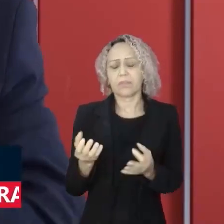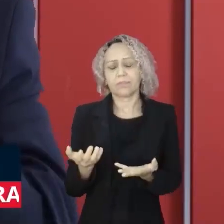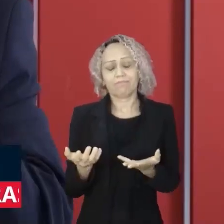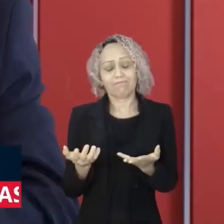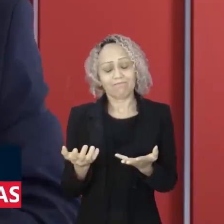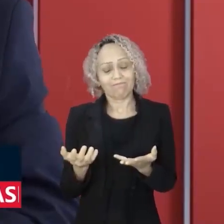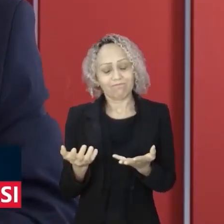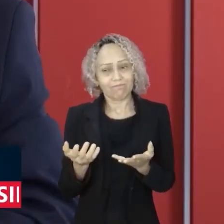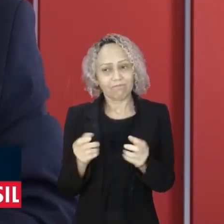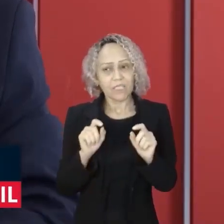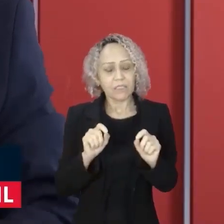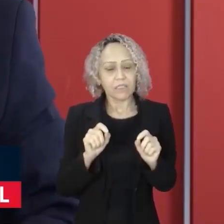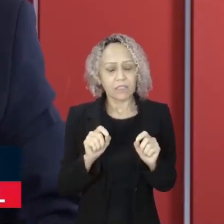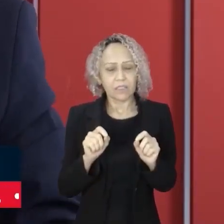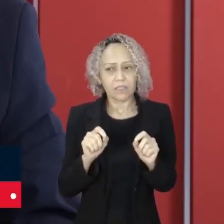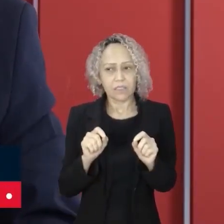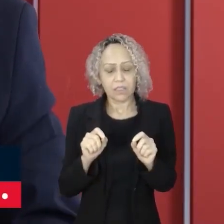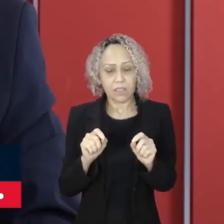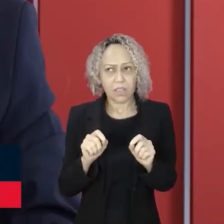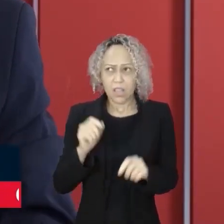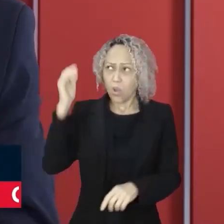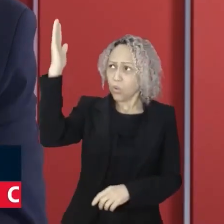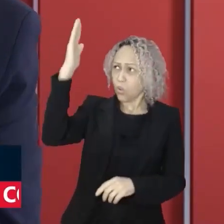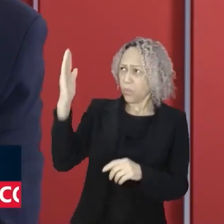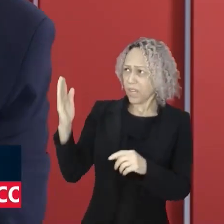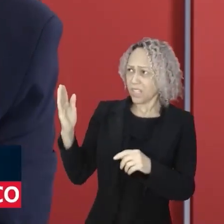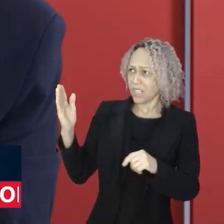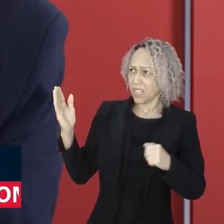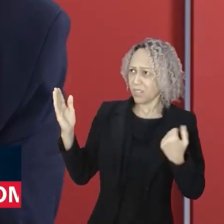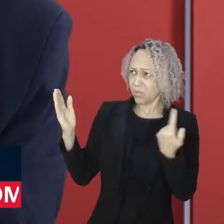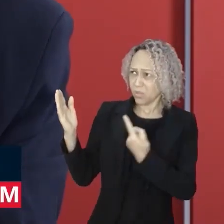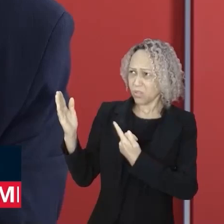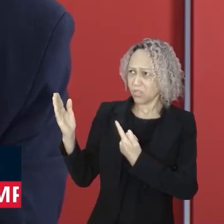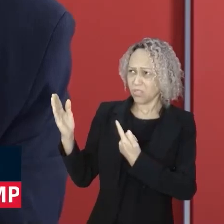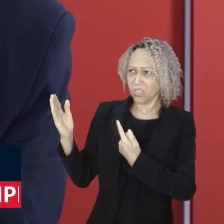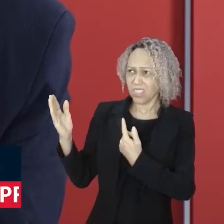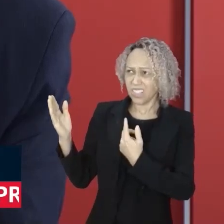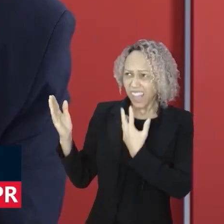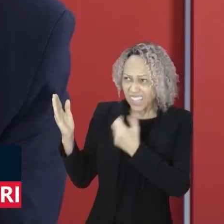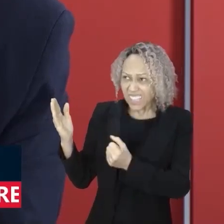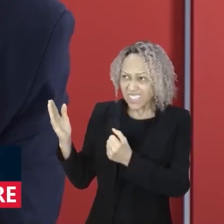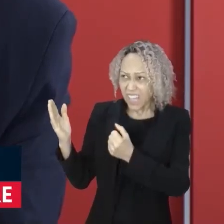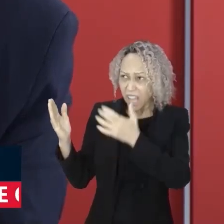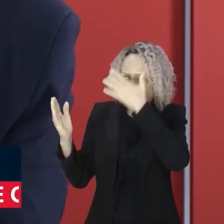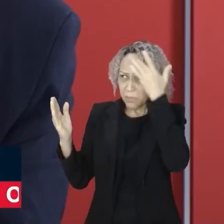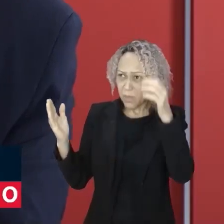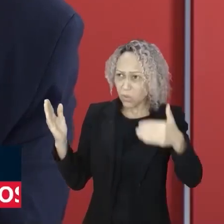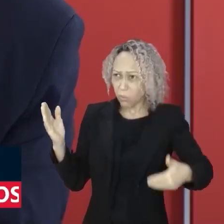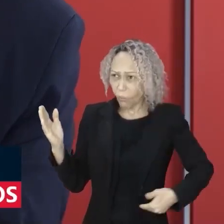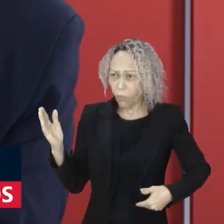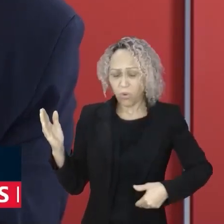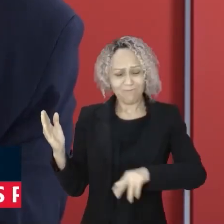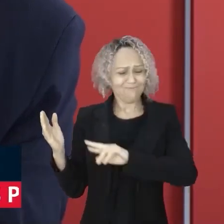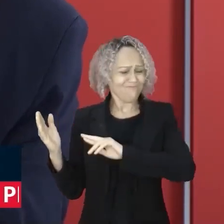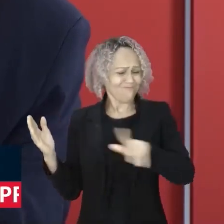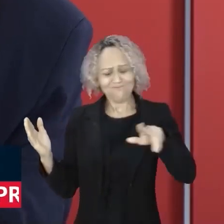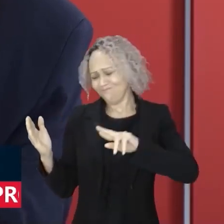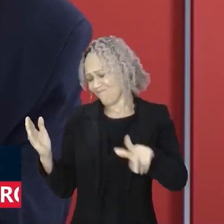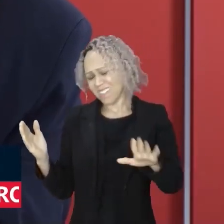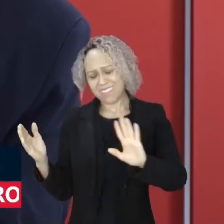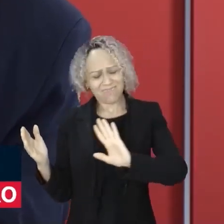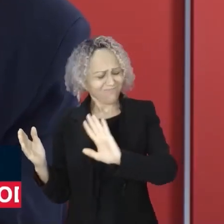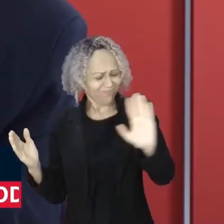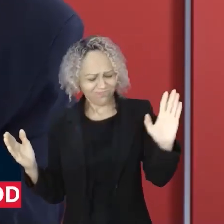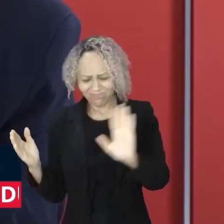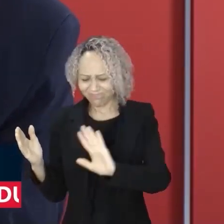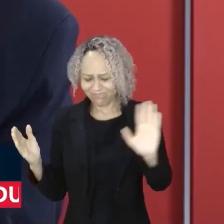não pode ter no Brasil é a gente passando fome. Amanda, isso indigna a gente. Um país que tem extensão de terra,